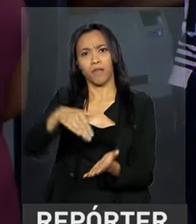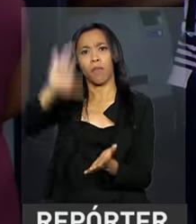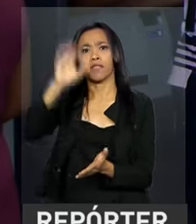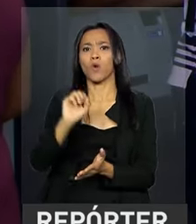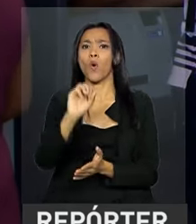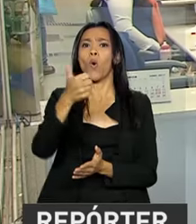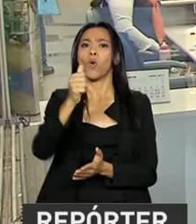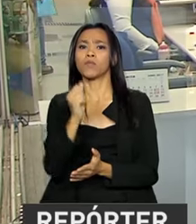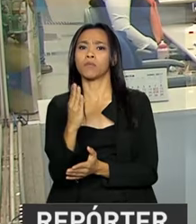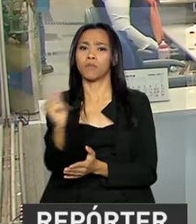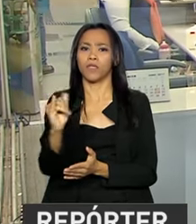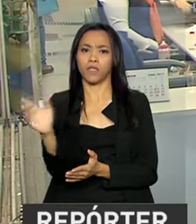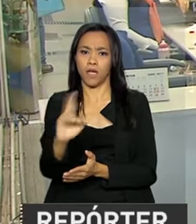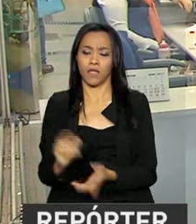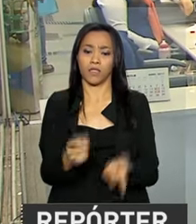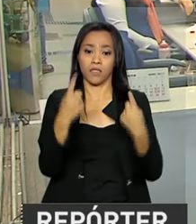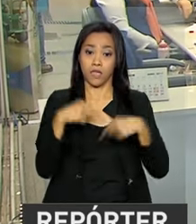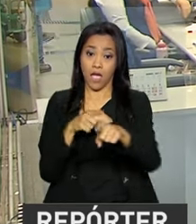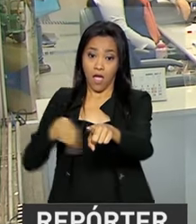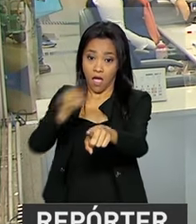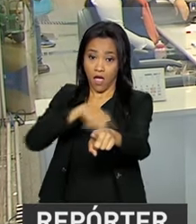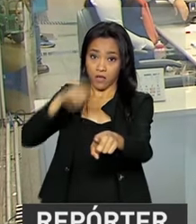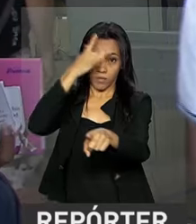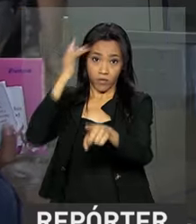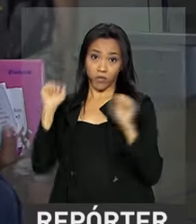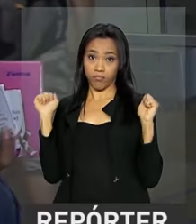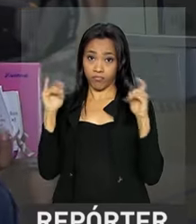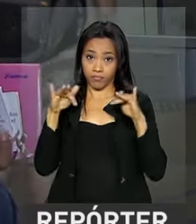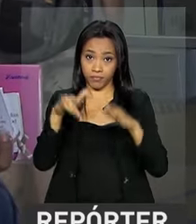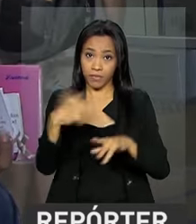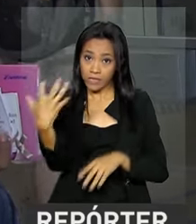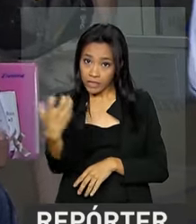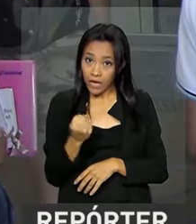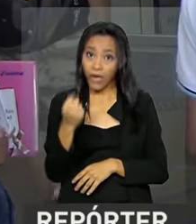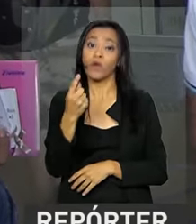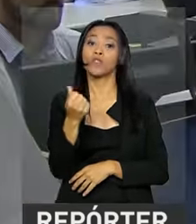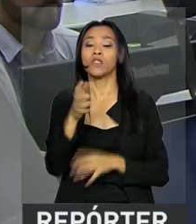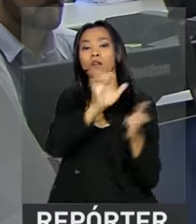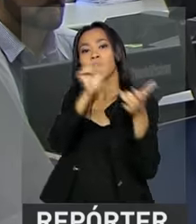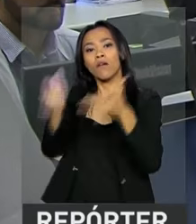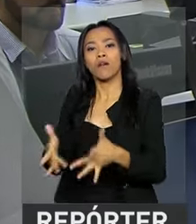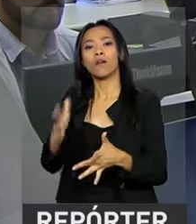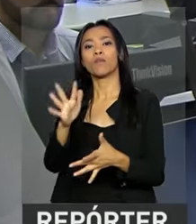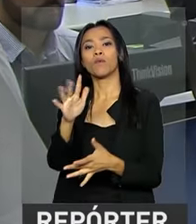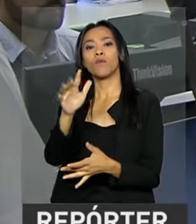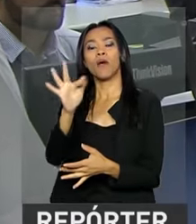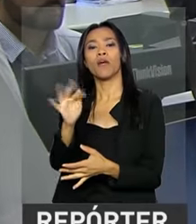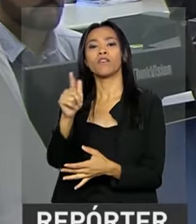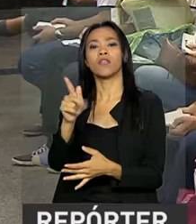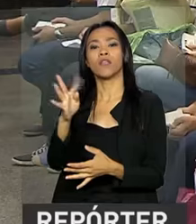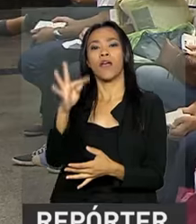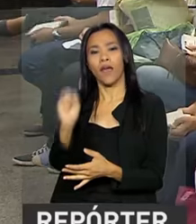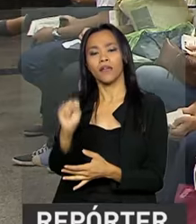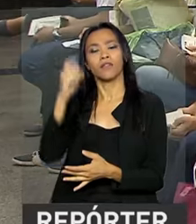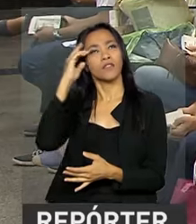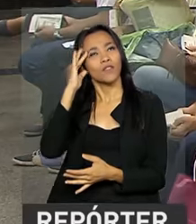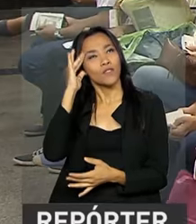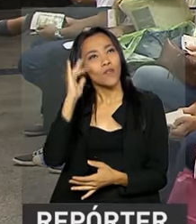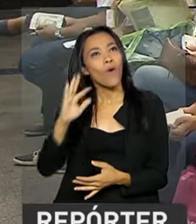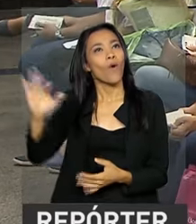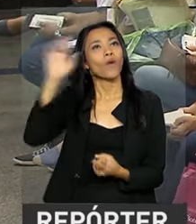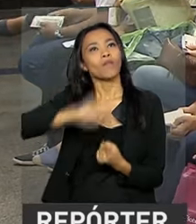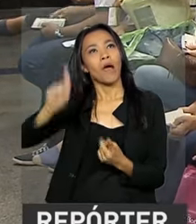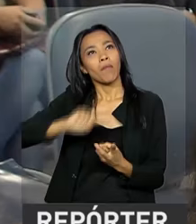bilhões de reais. E junto com essas pessoas que vieram sacar o dinheiro das contas inativas do FGTS, sonhos e muitos,